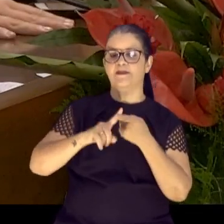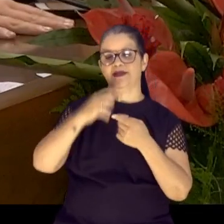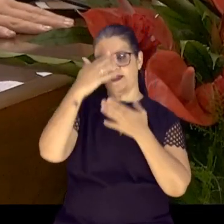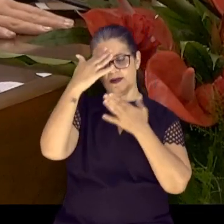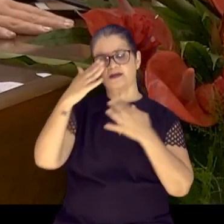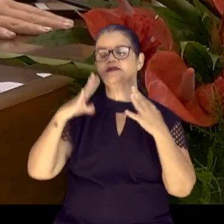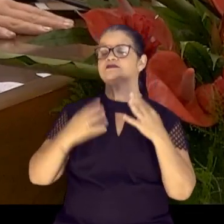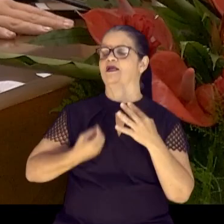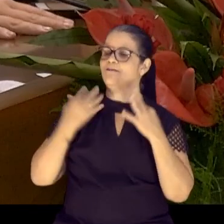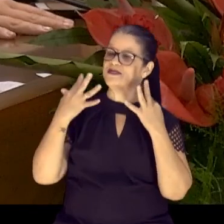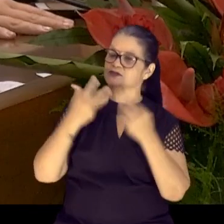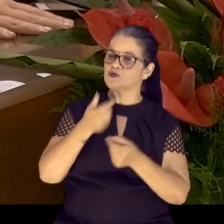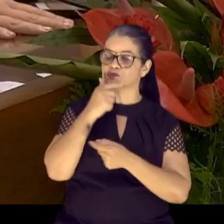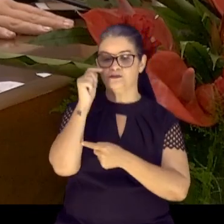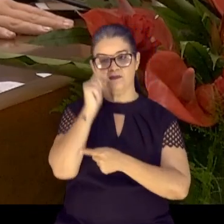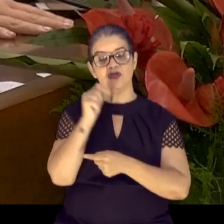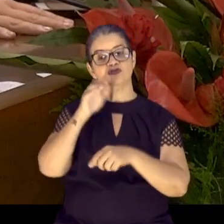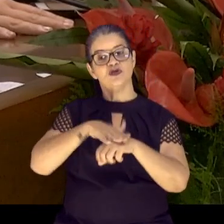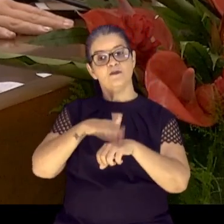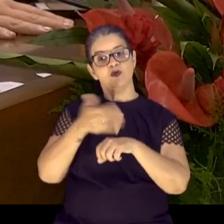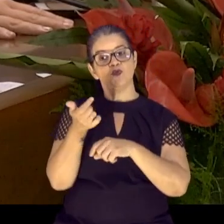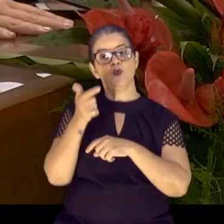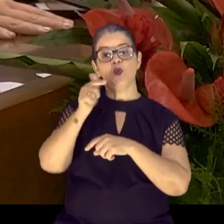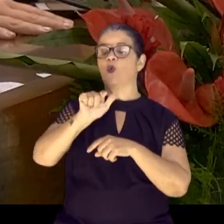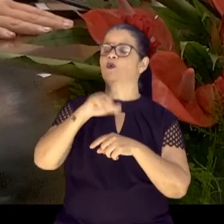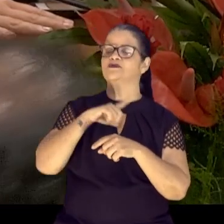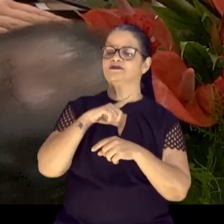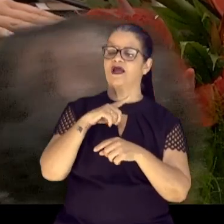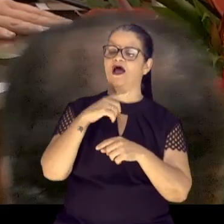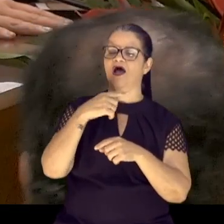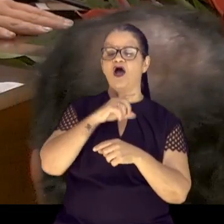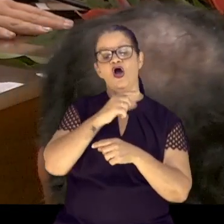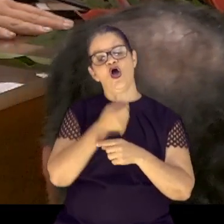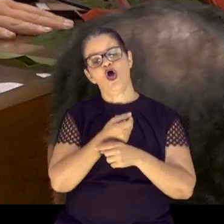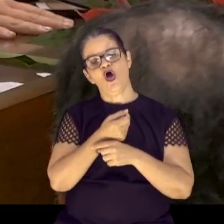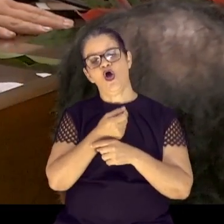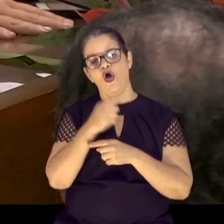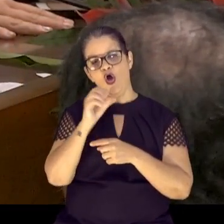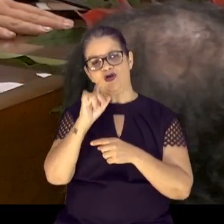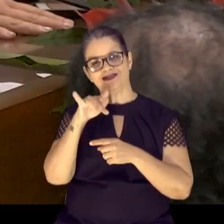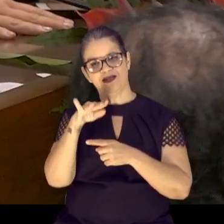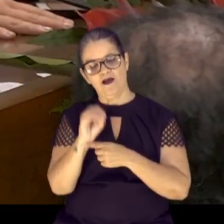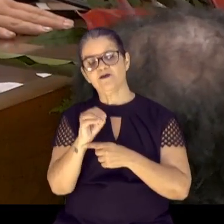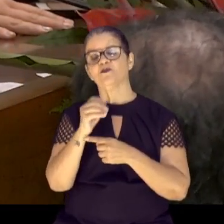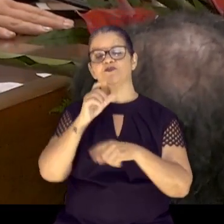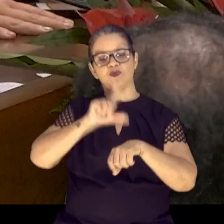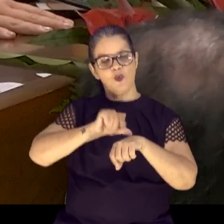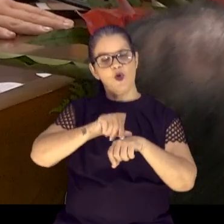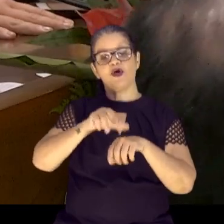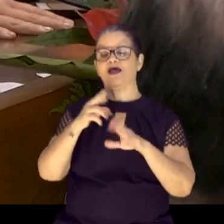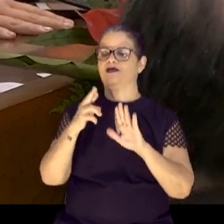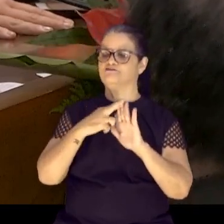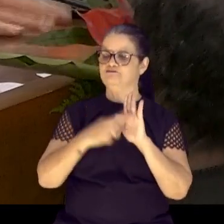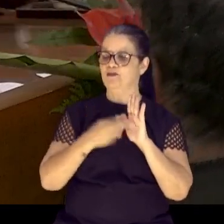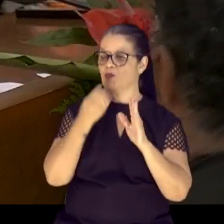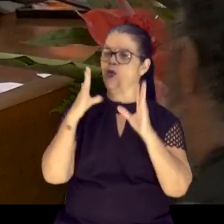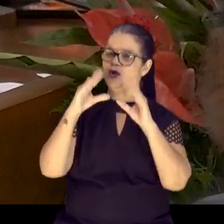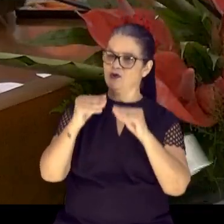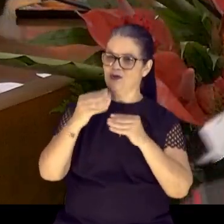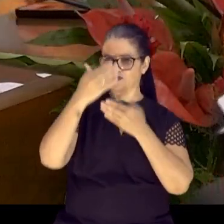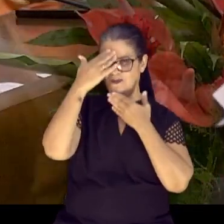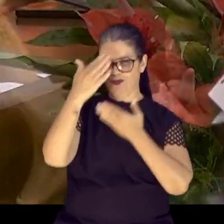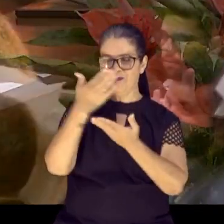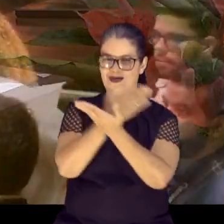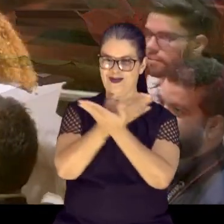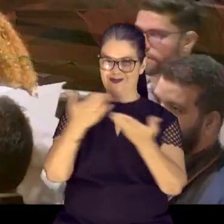agradecendo a presença novamente de todos e todas, e convocamos outra em caráter ordinário para amanhã, no horário regimental. Tenham todos uma boa noite. Muito obrigado.